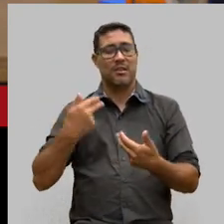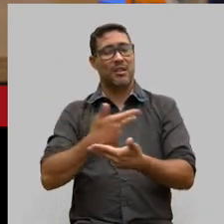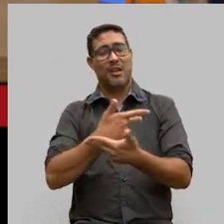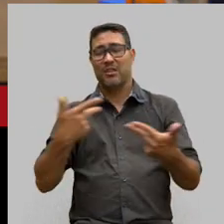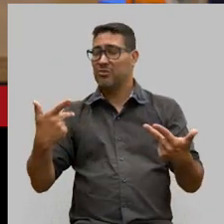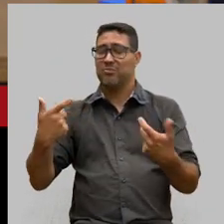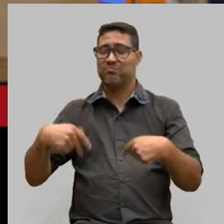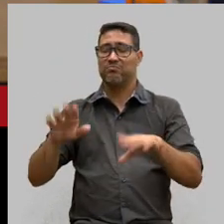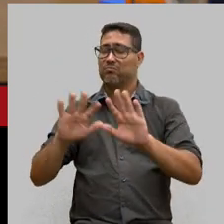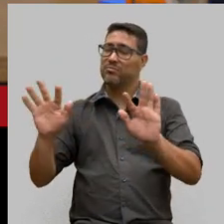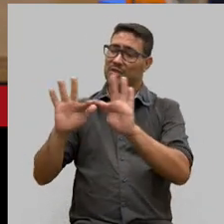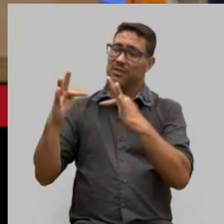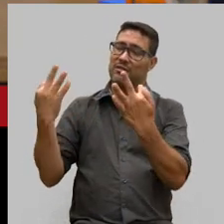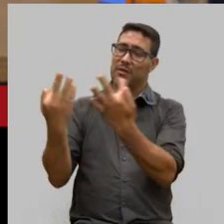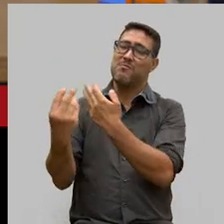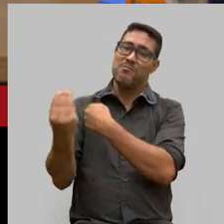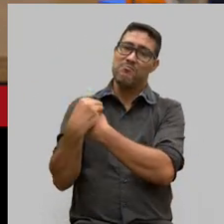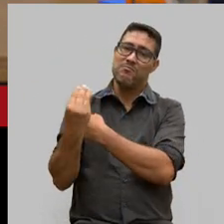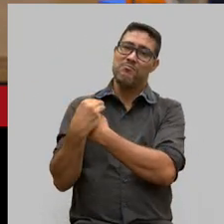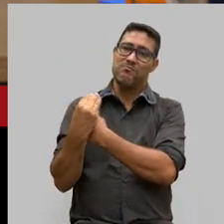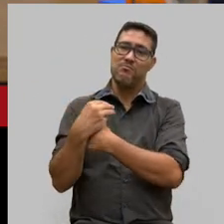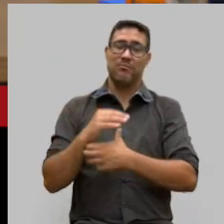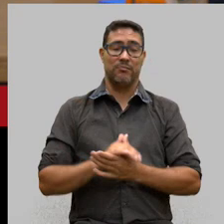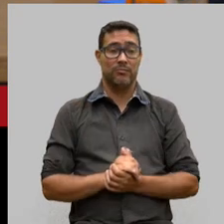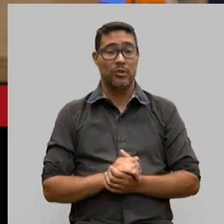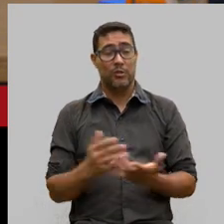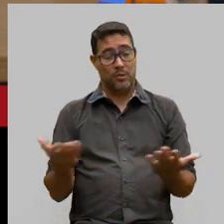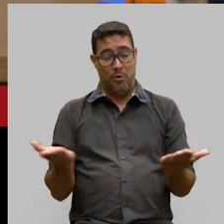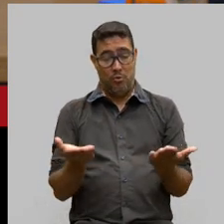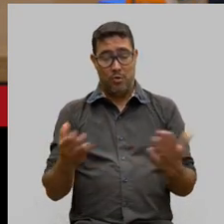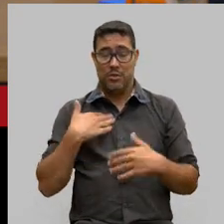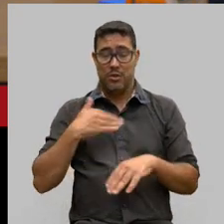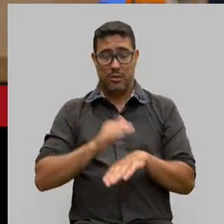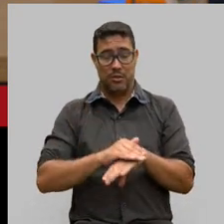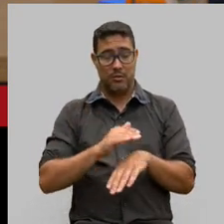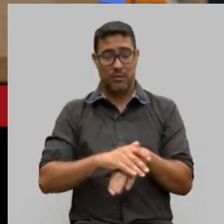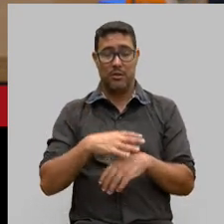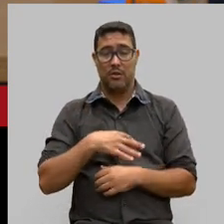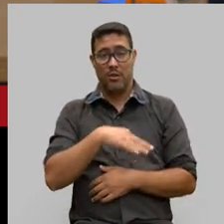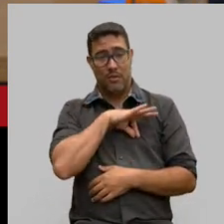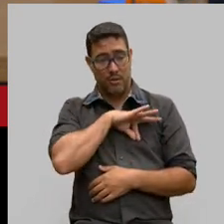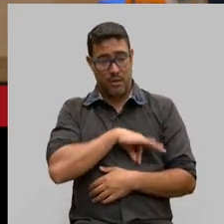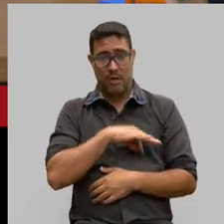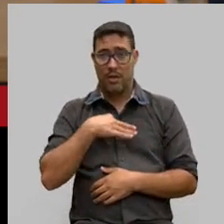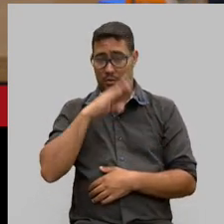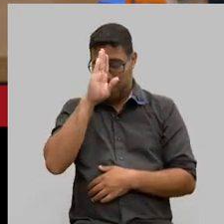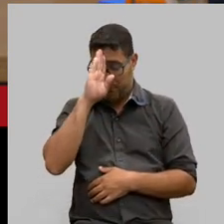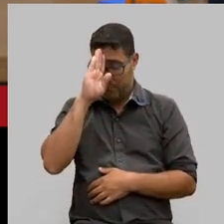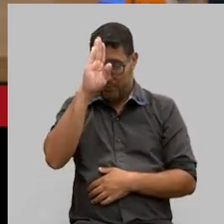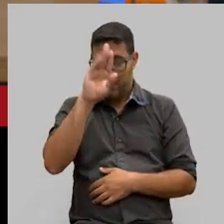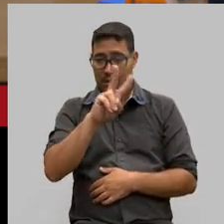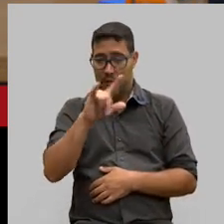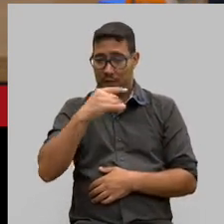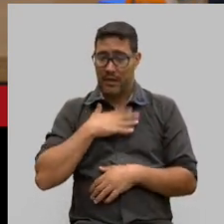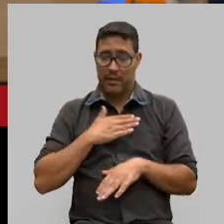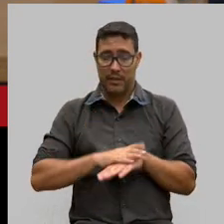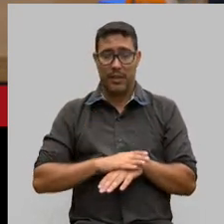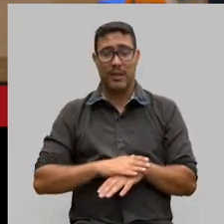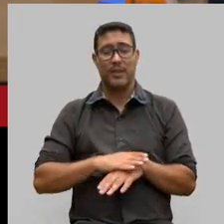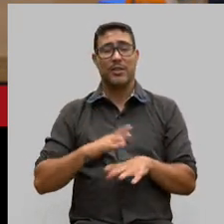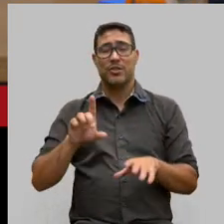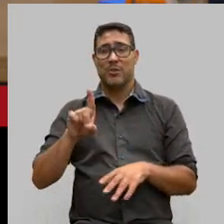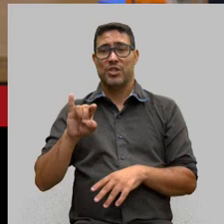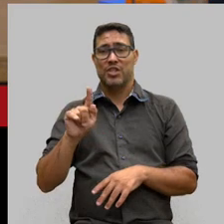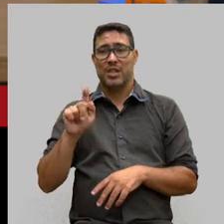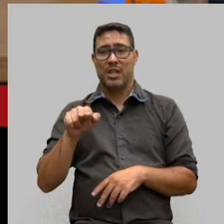familiares hoje você tendo salário principalmente você terá a dignidade